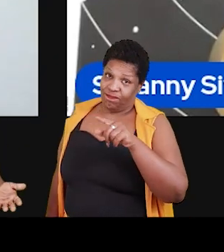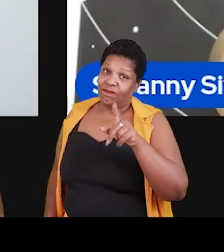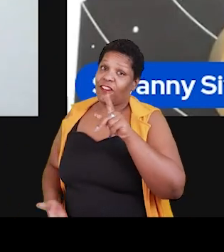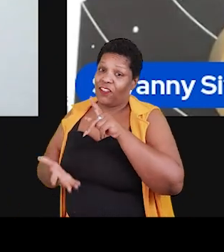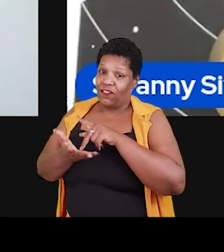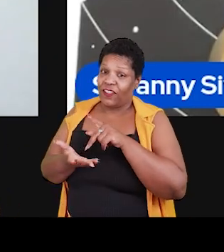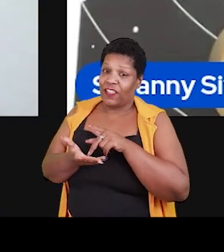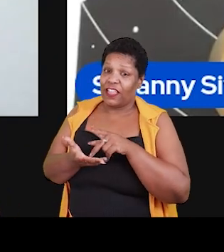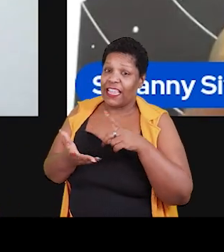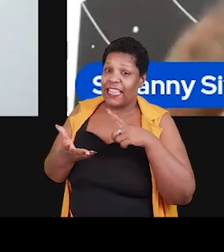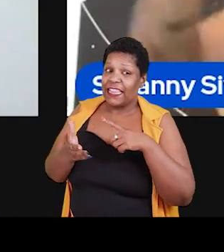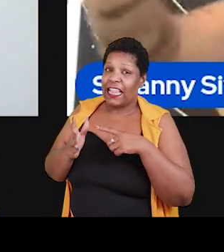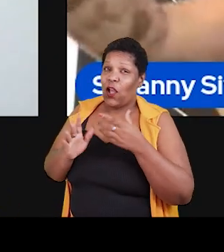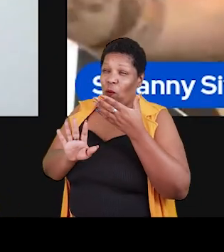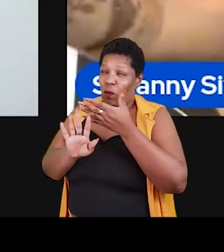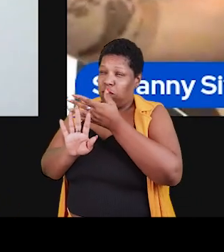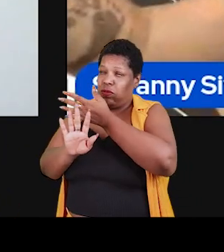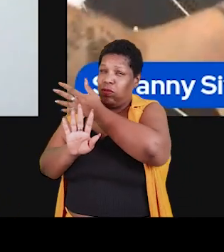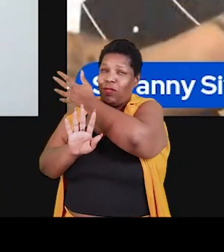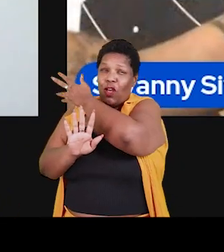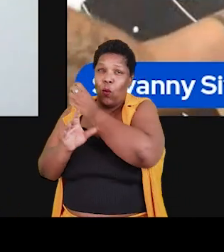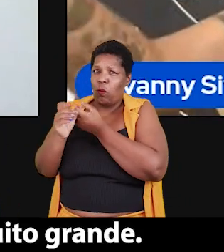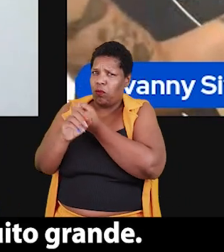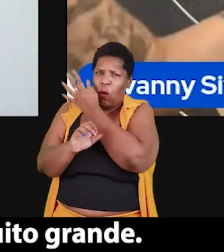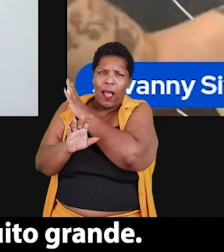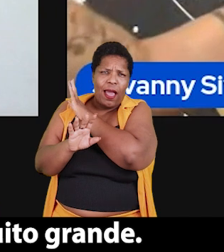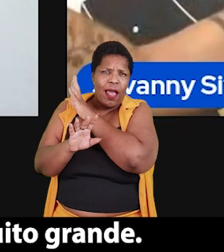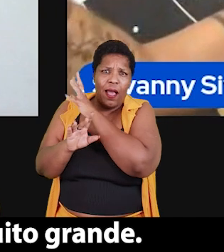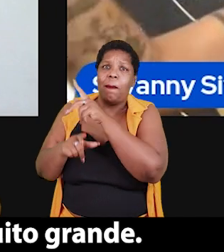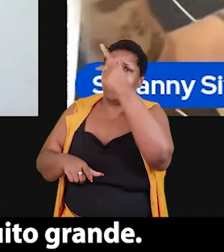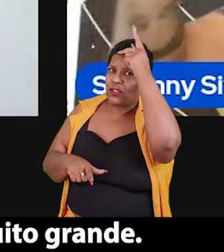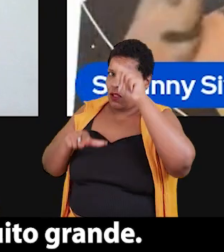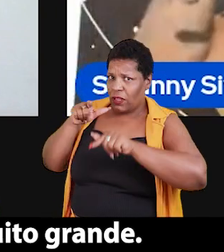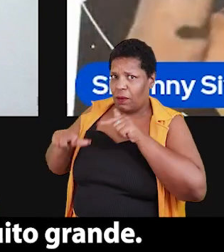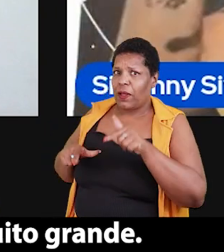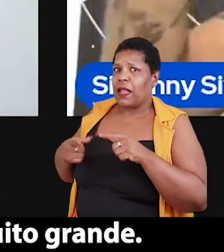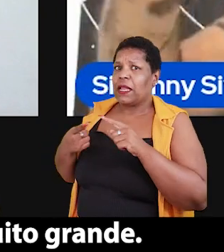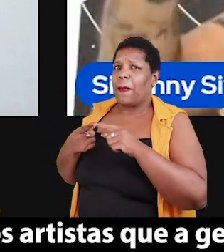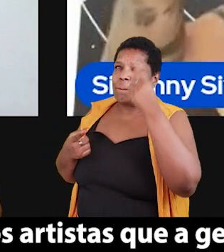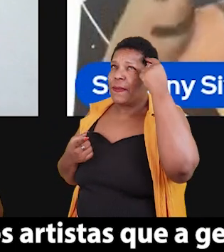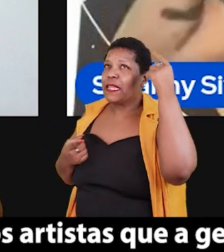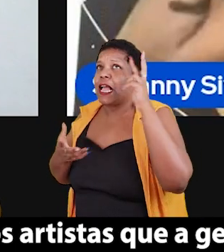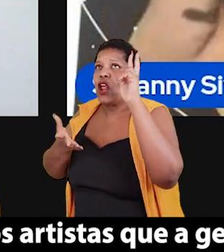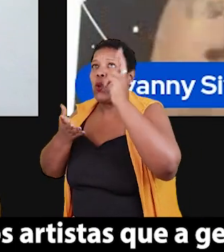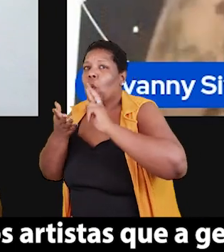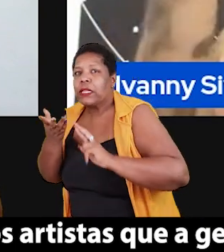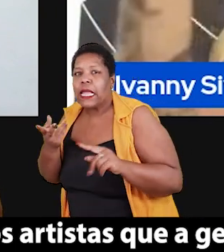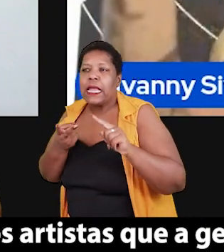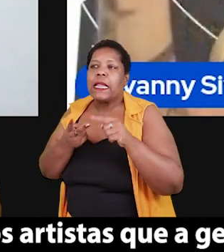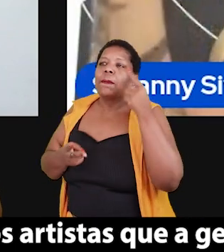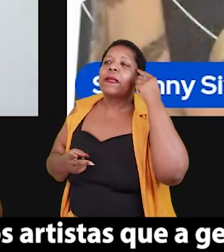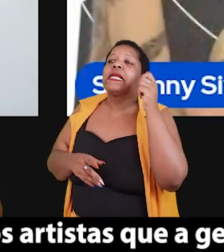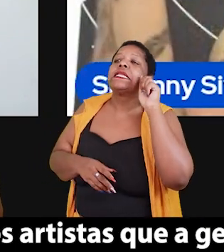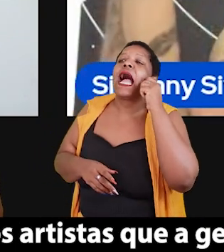Existe uma cadeia de produção muito grande, desde pensar no roteiro, desde pensar nos artistas